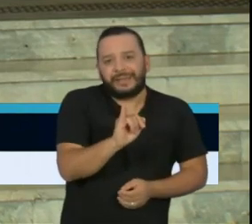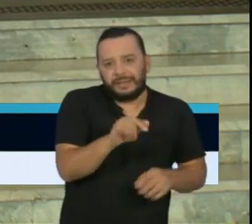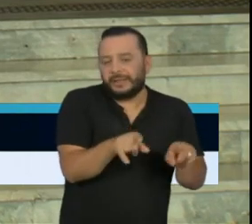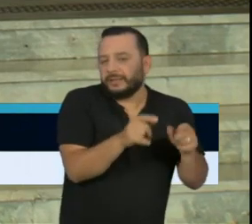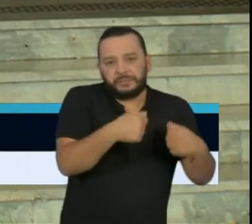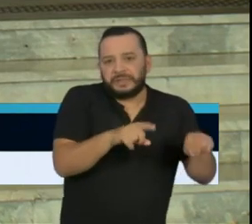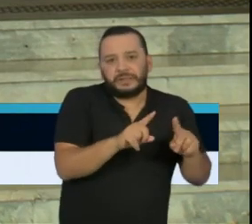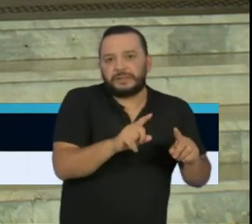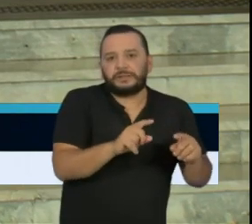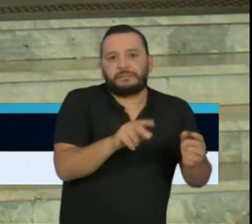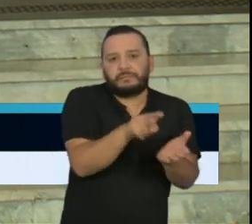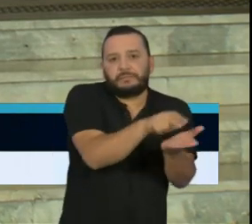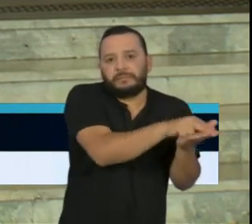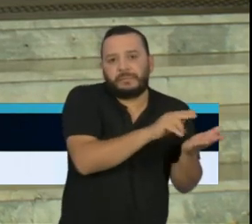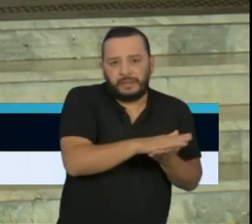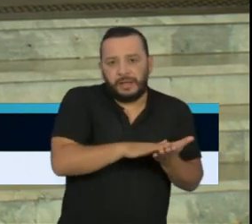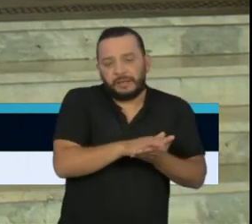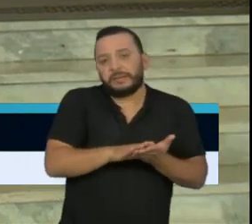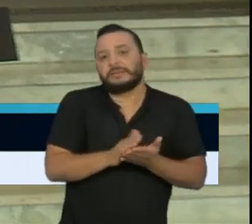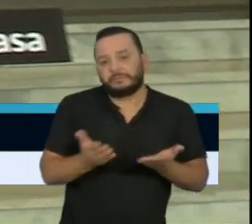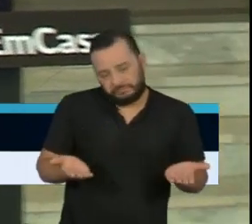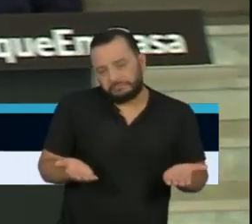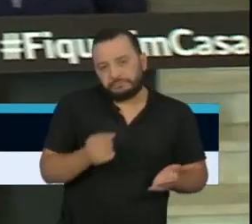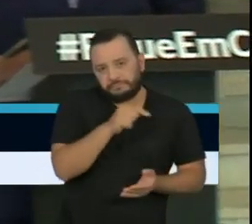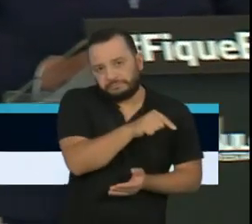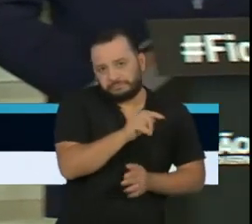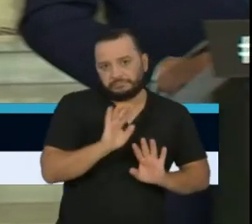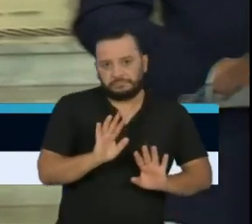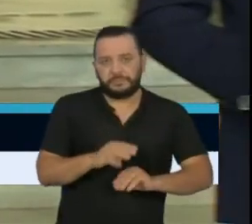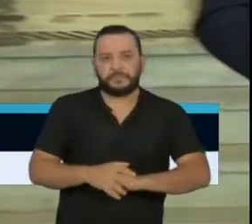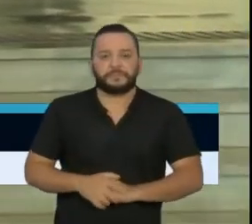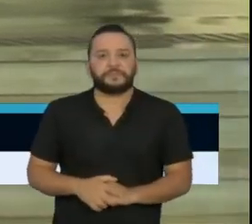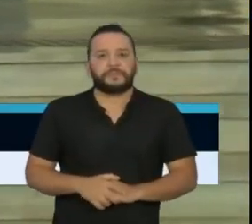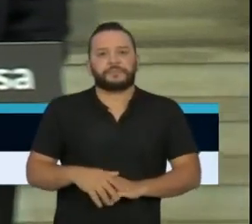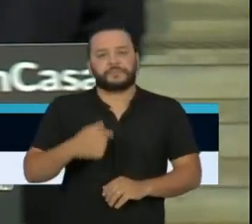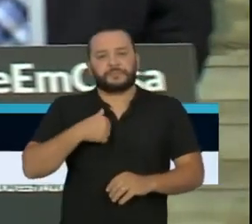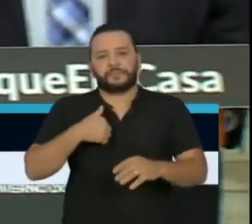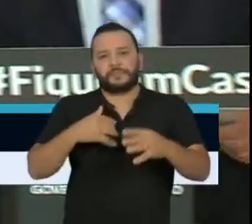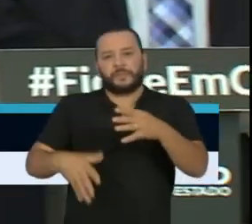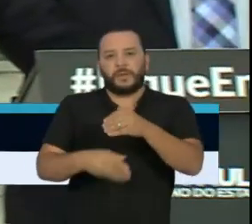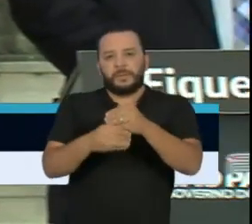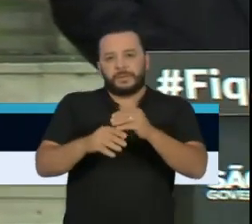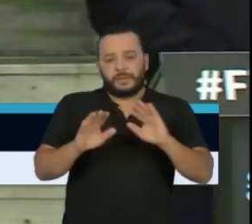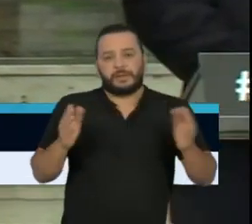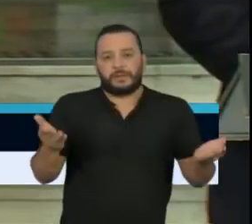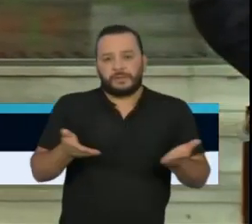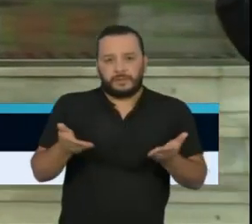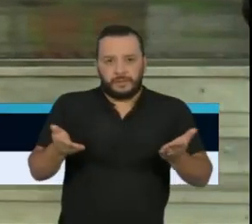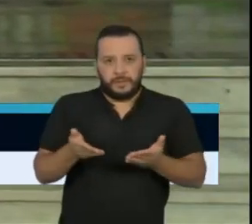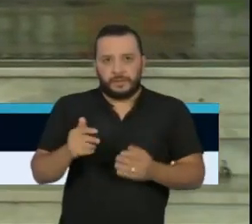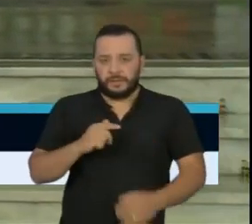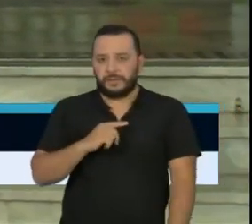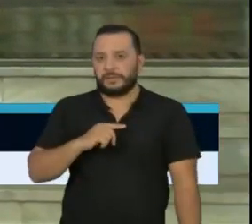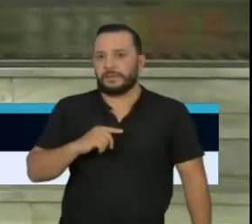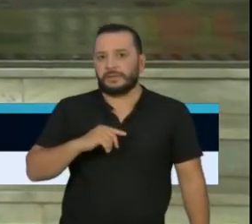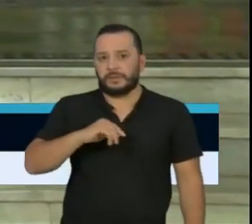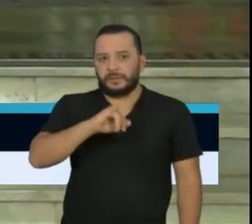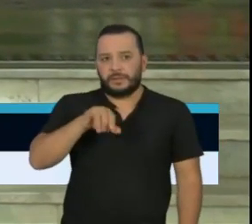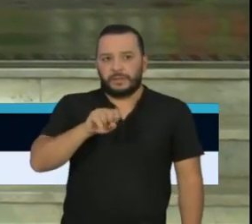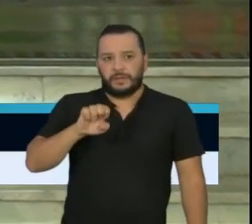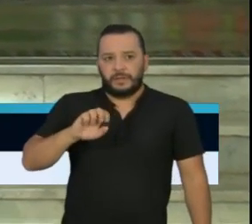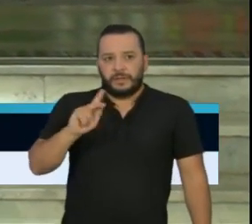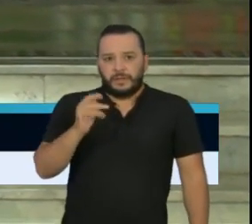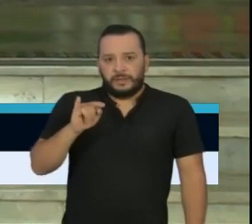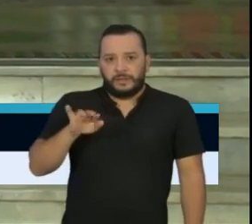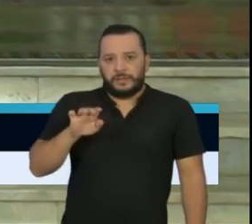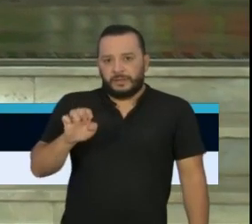esses números e chegaremos a conclusões. Paloma, para complementar, vou pedir também a intervenção do Dr. Zé Henrique Germa, secretário